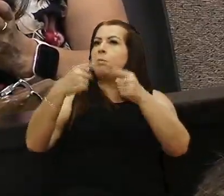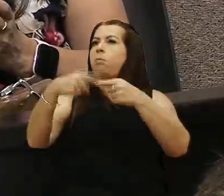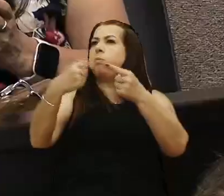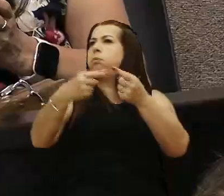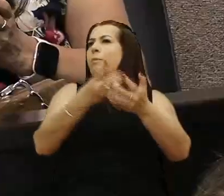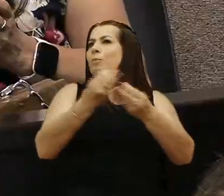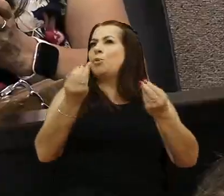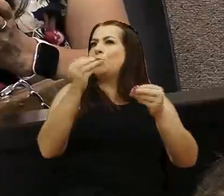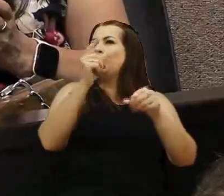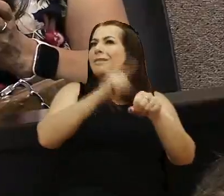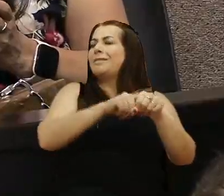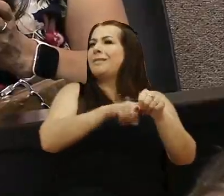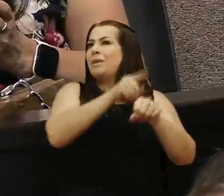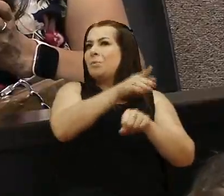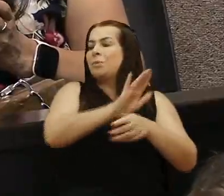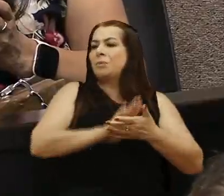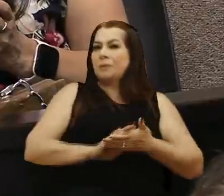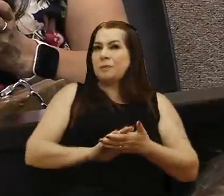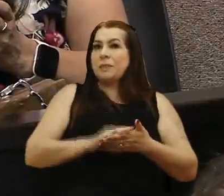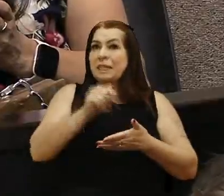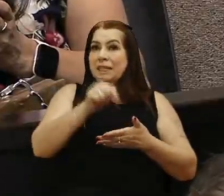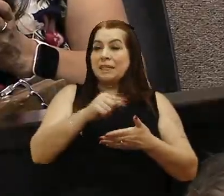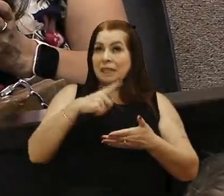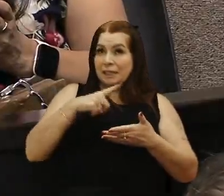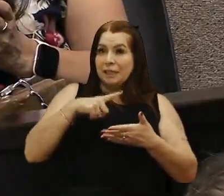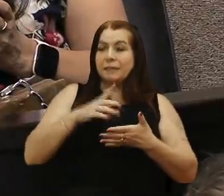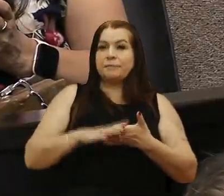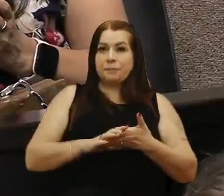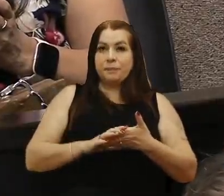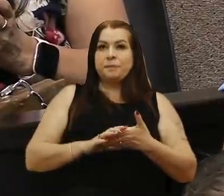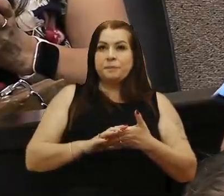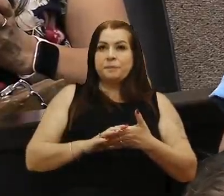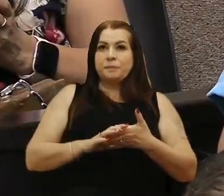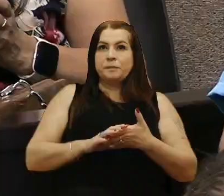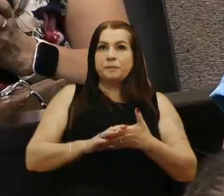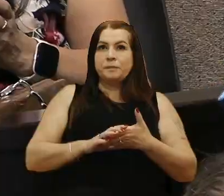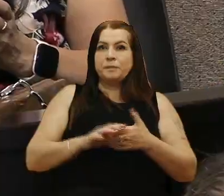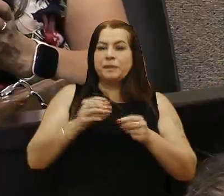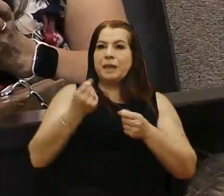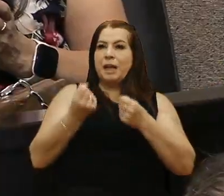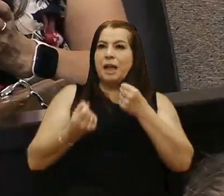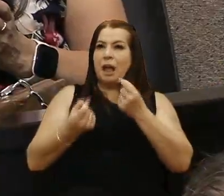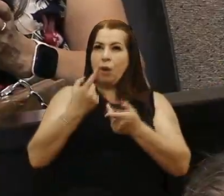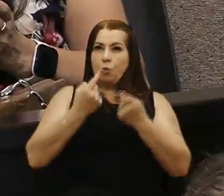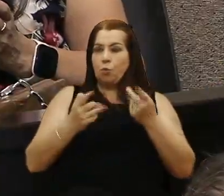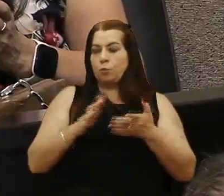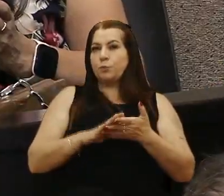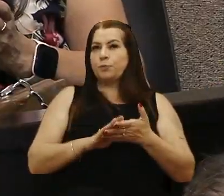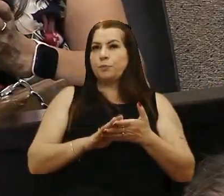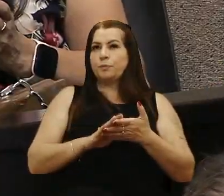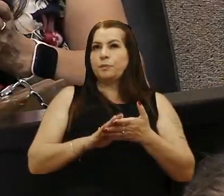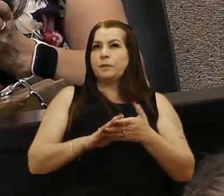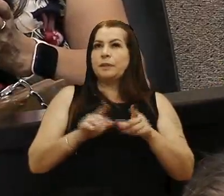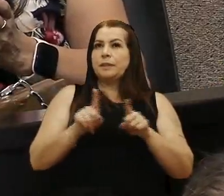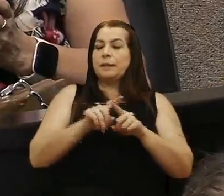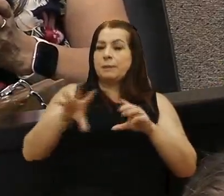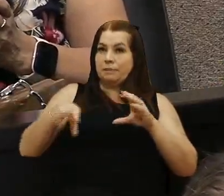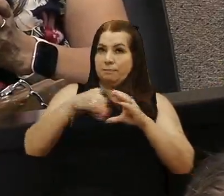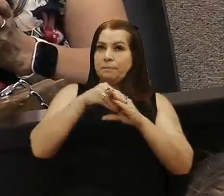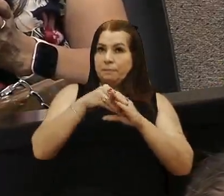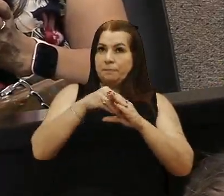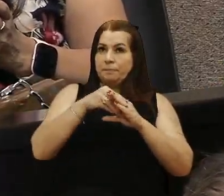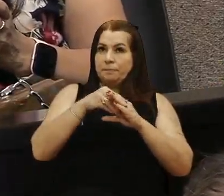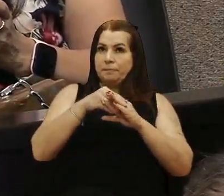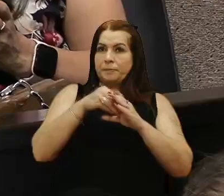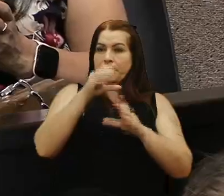muito tempo e aqui se tem uma pecha de alguns até integrantes